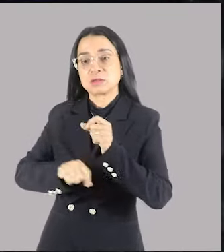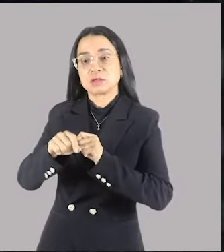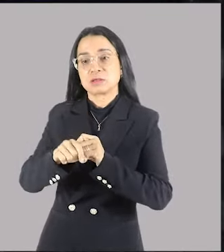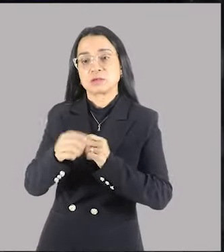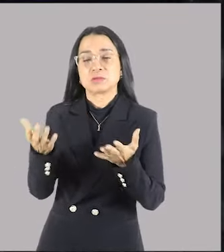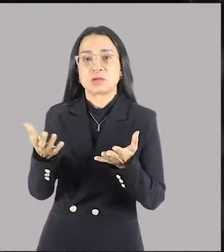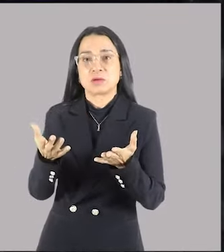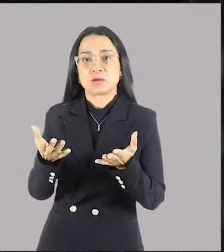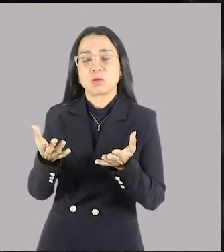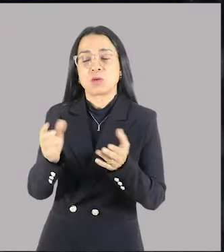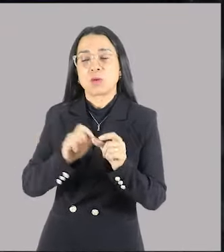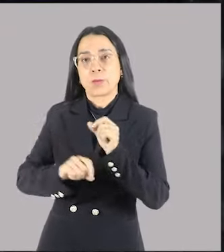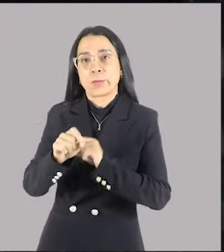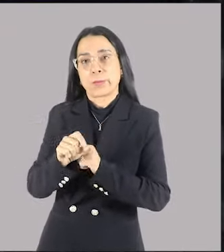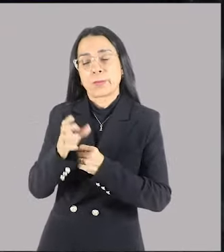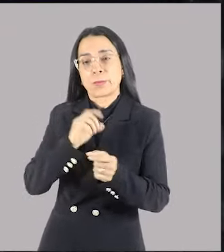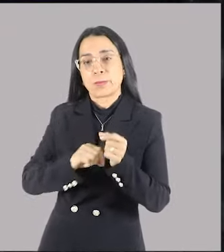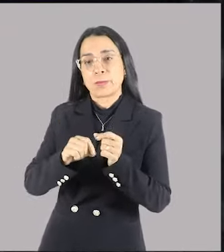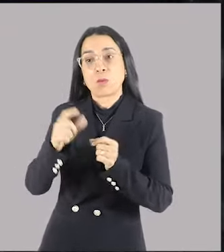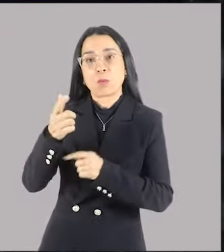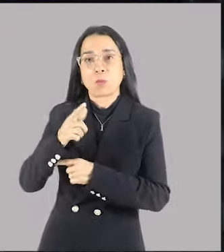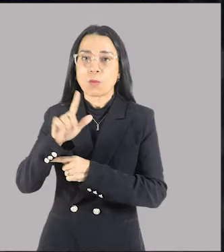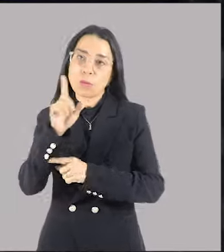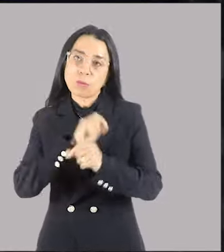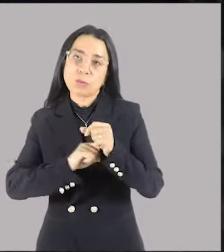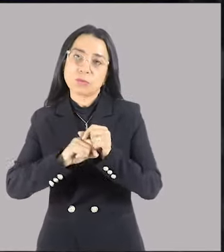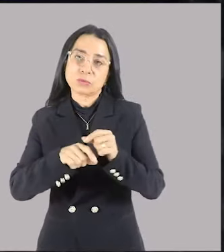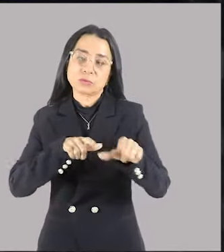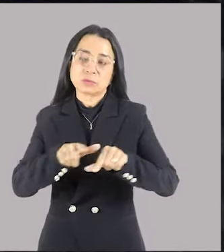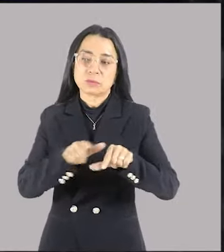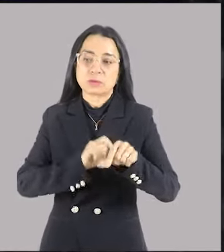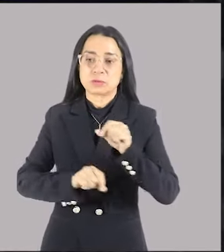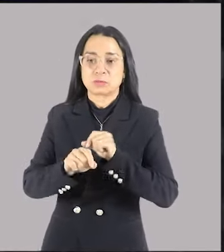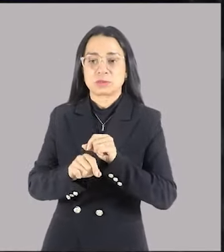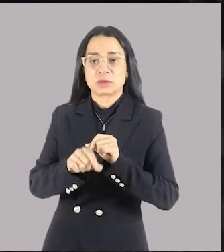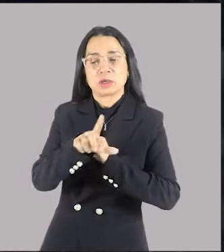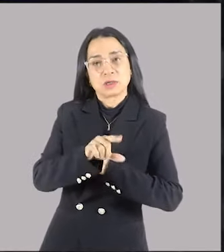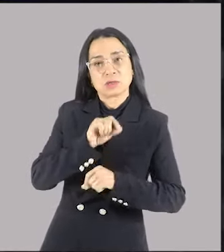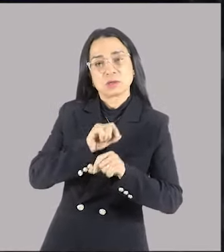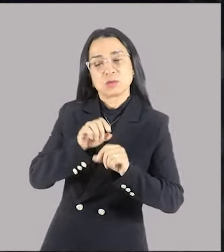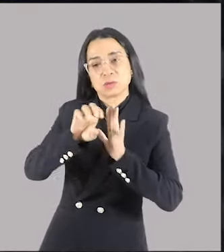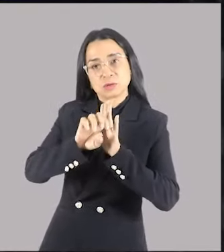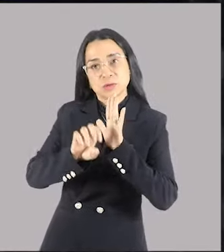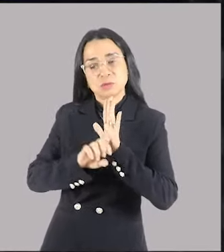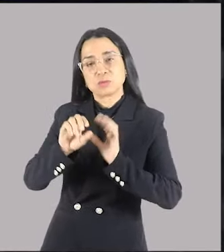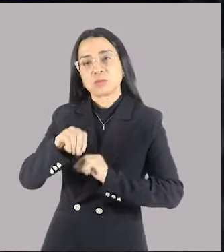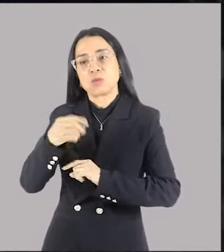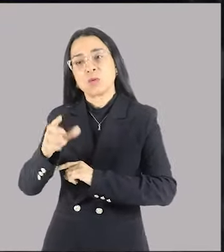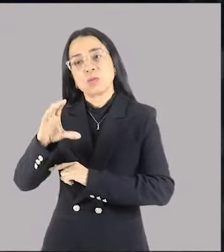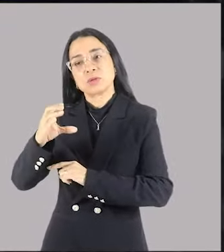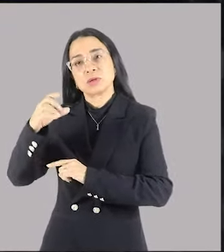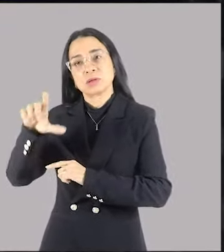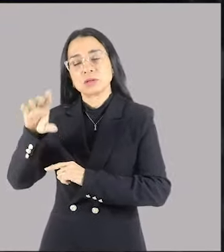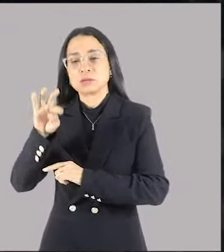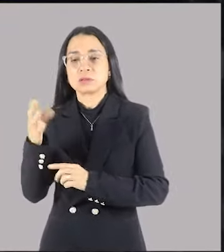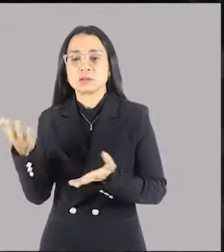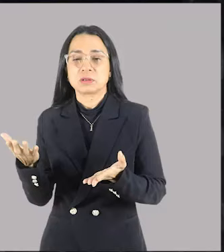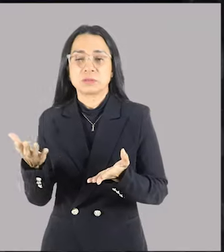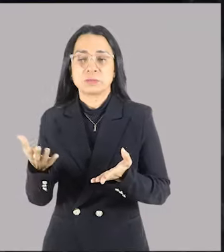seletista ou se opta pelo regime estatutário ou se opta pelo regime seletista certo a união optou pelo regime